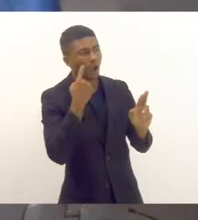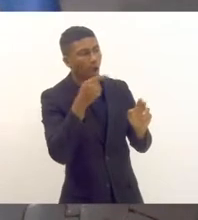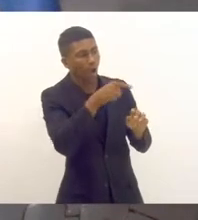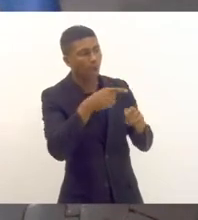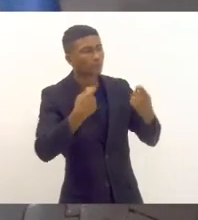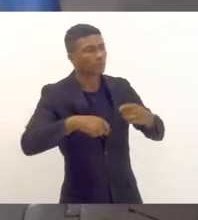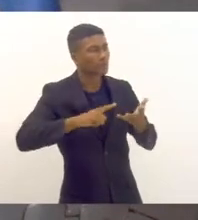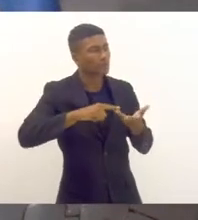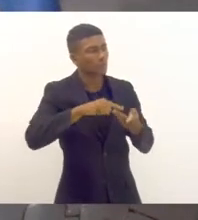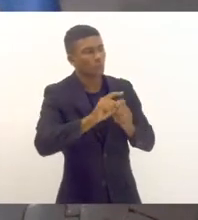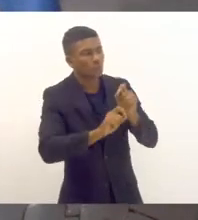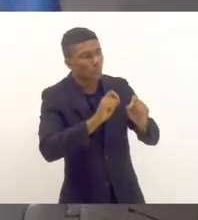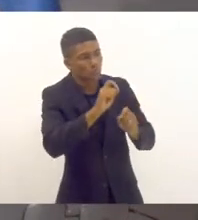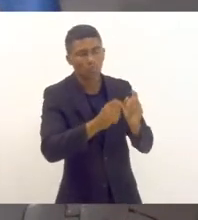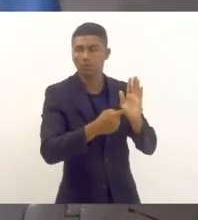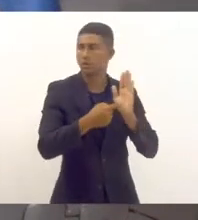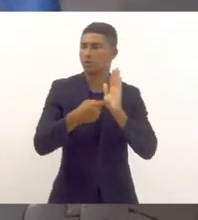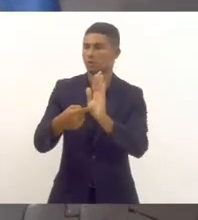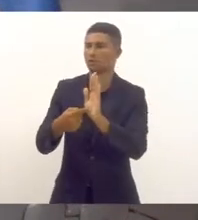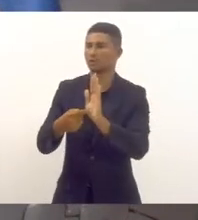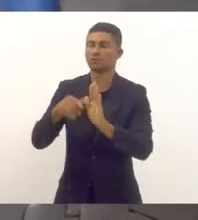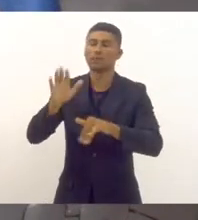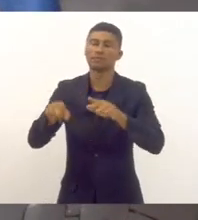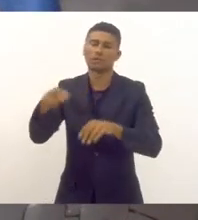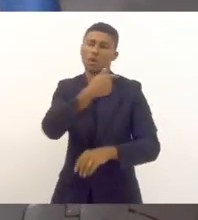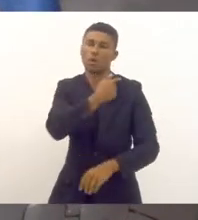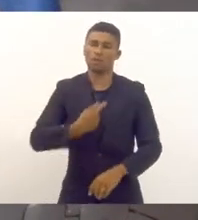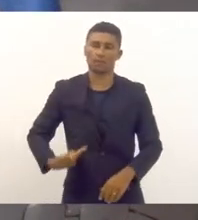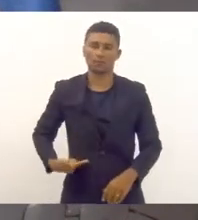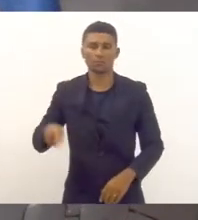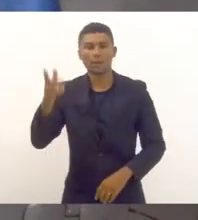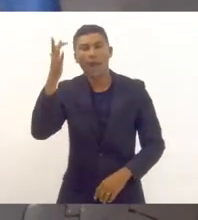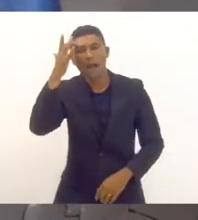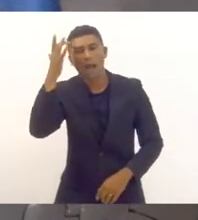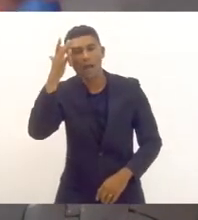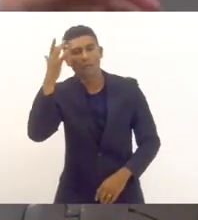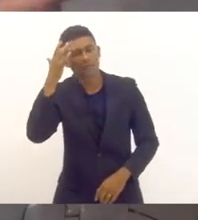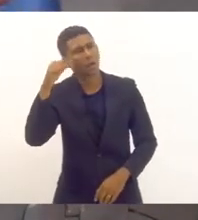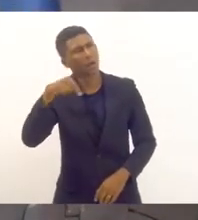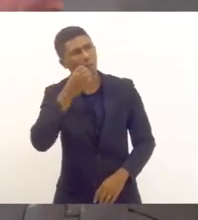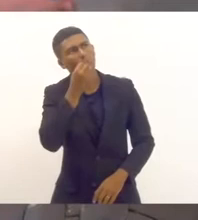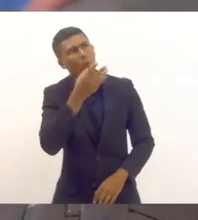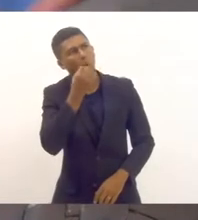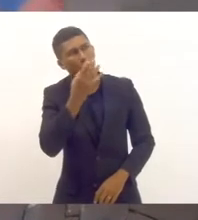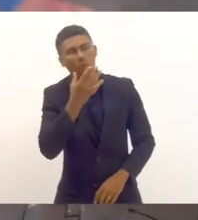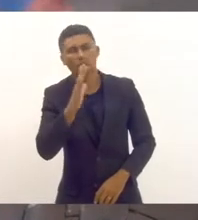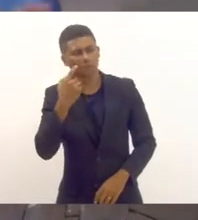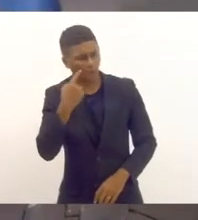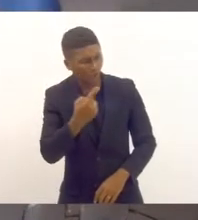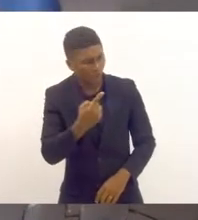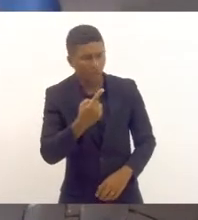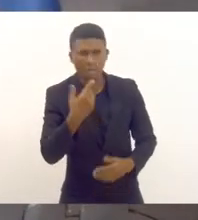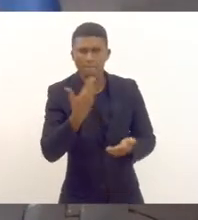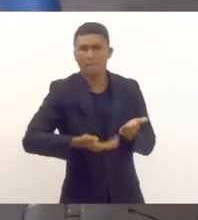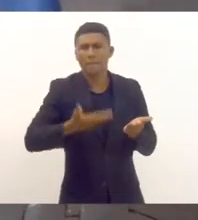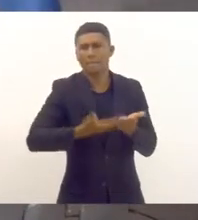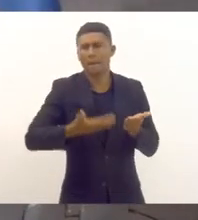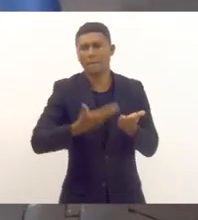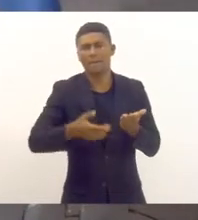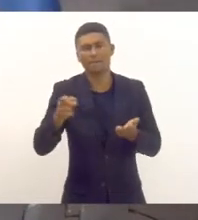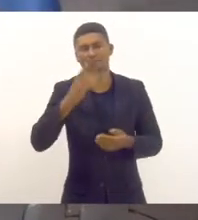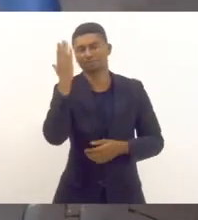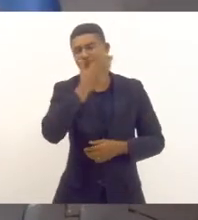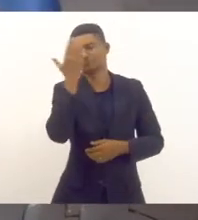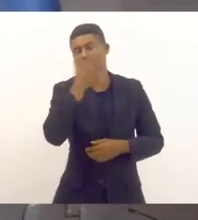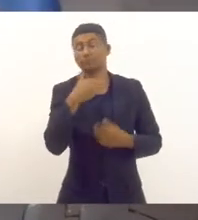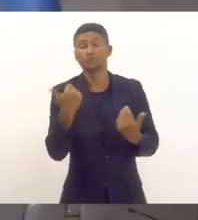vezes, o gestor público ele acha que está ganhando de um lado, mas, na verdade, está perdendo de outro. Então, ele não está tratando a